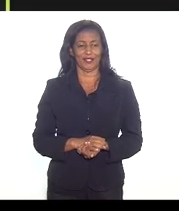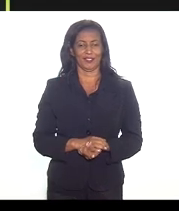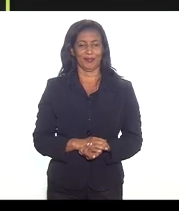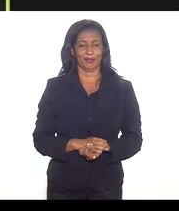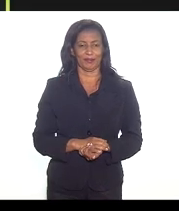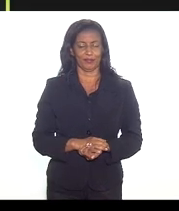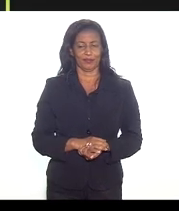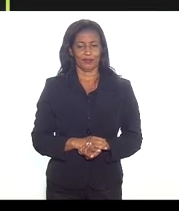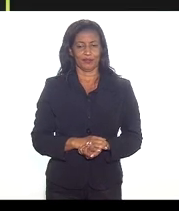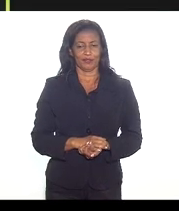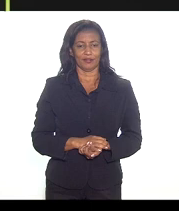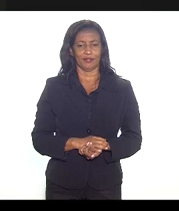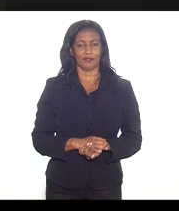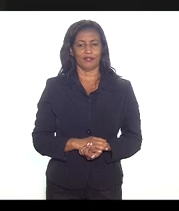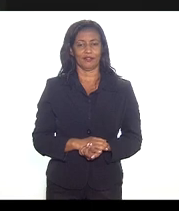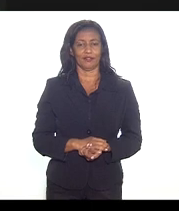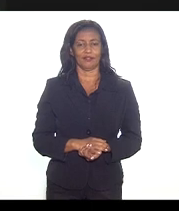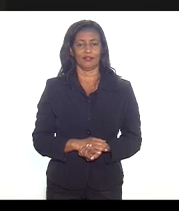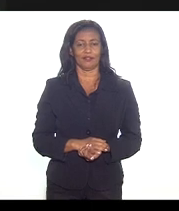todos. Obrigada.